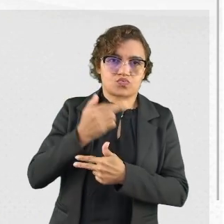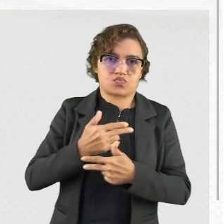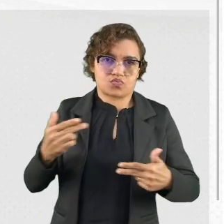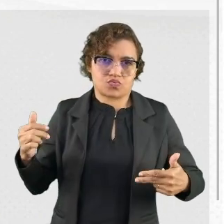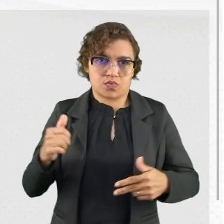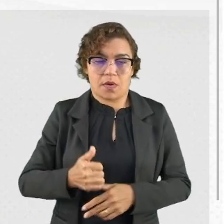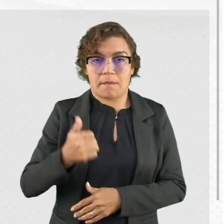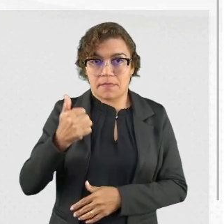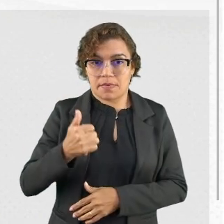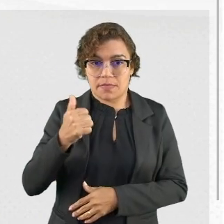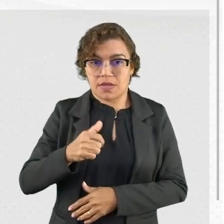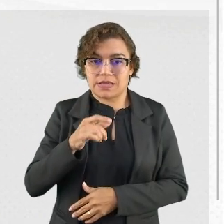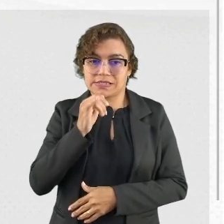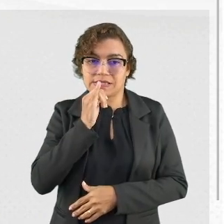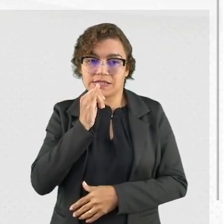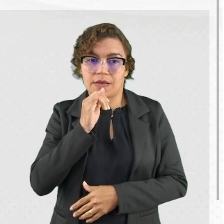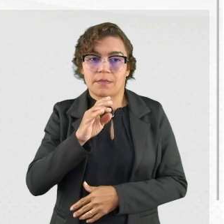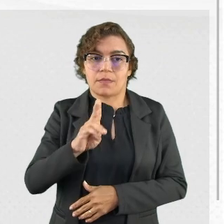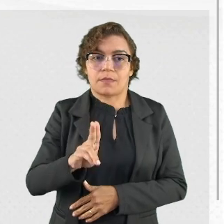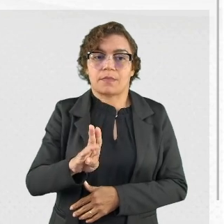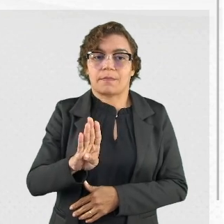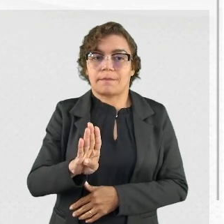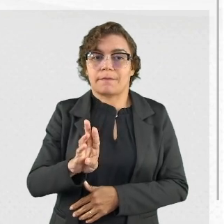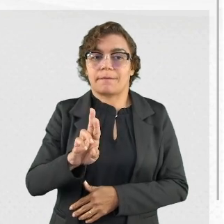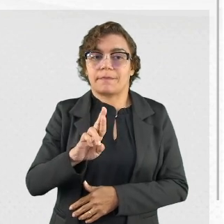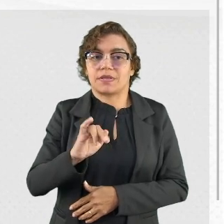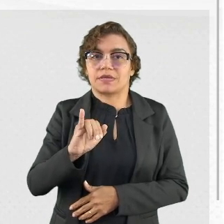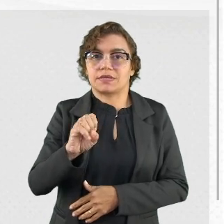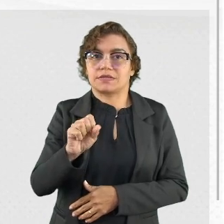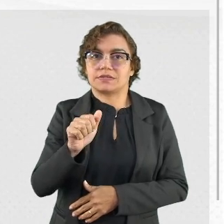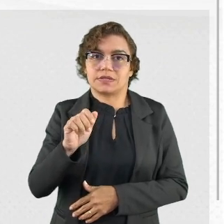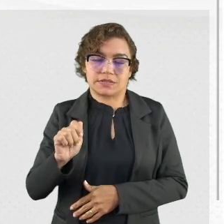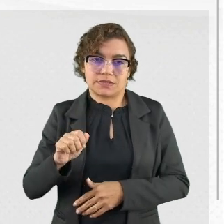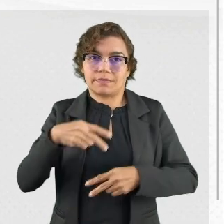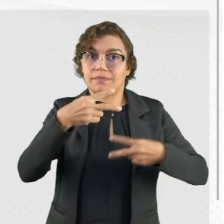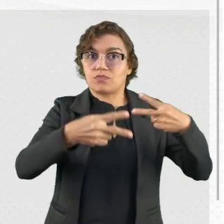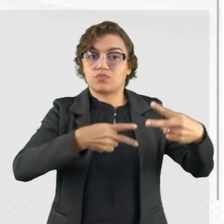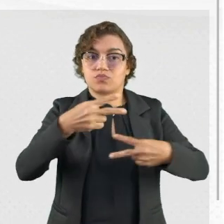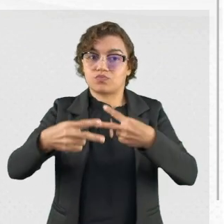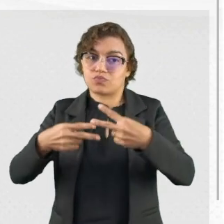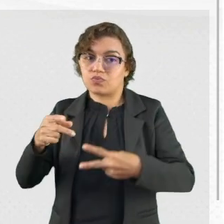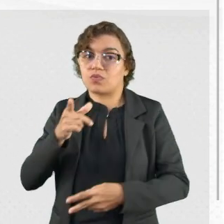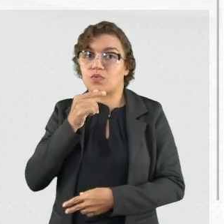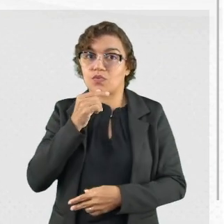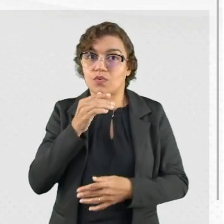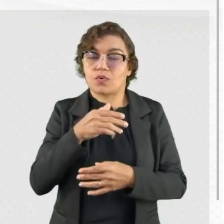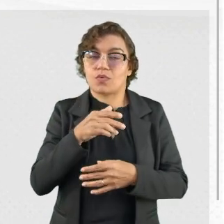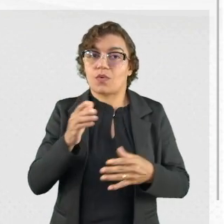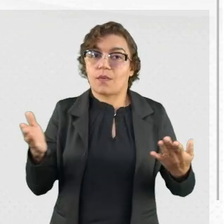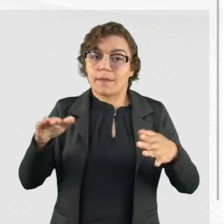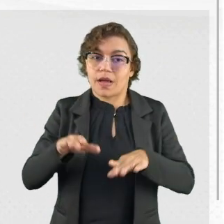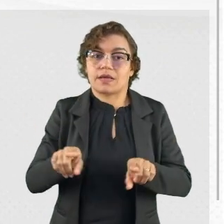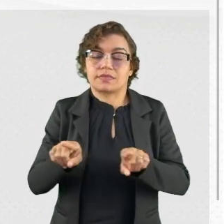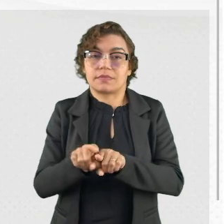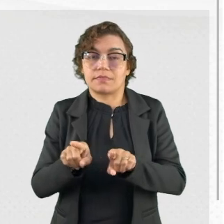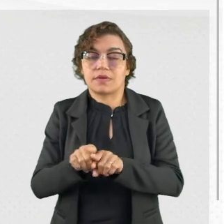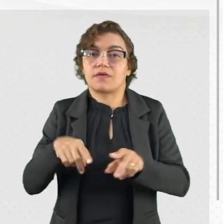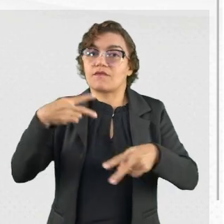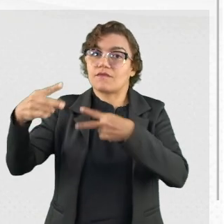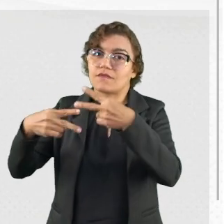as brisas. Brisa marítima e terrestre também, conhecida como